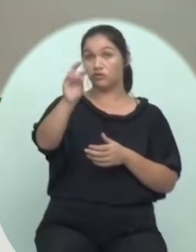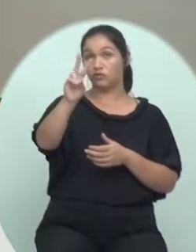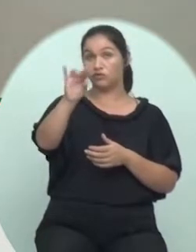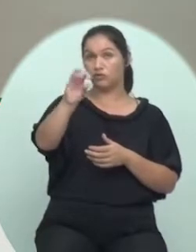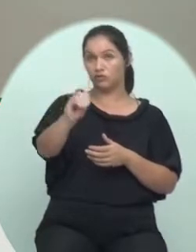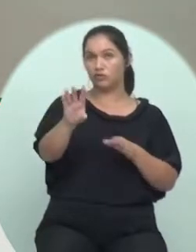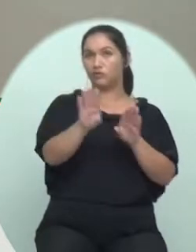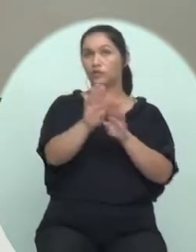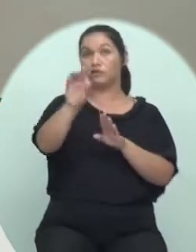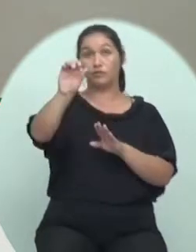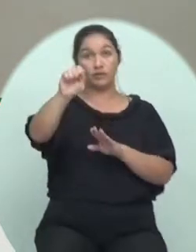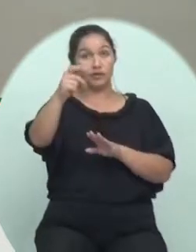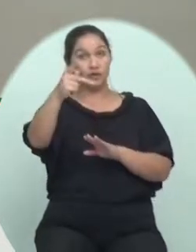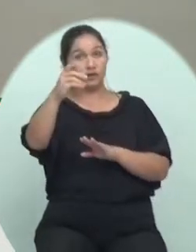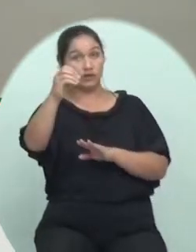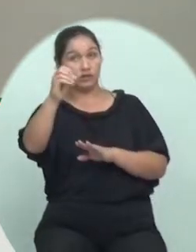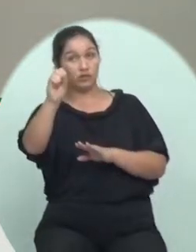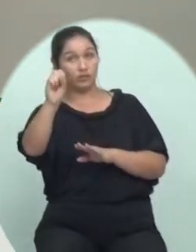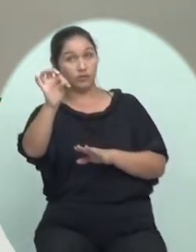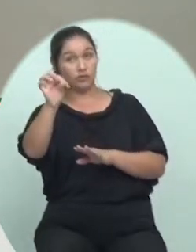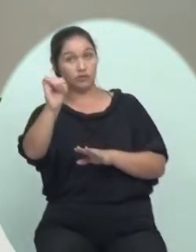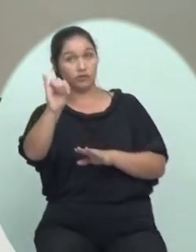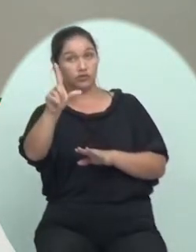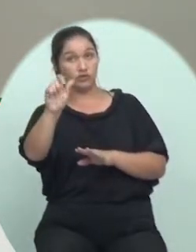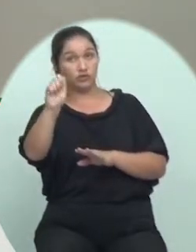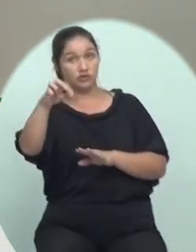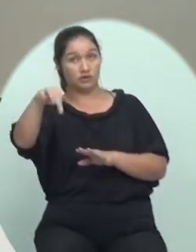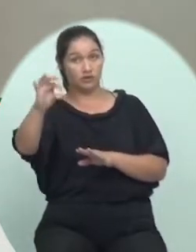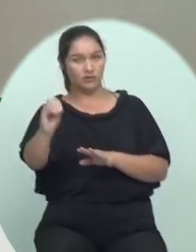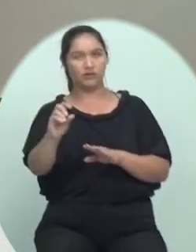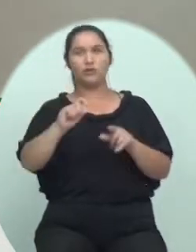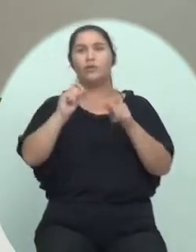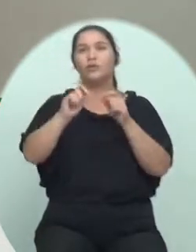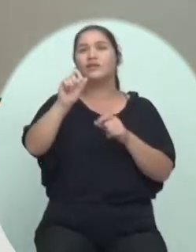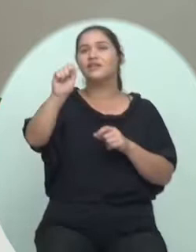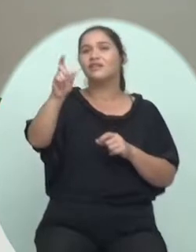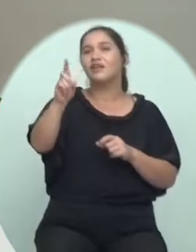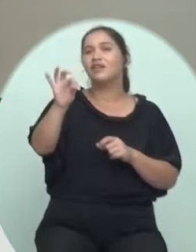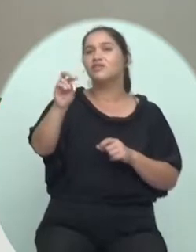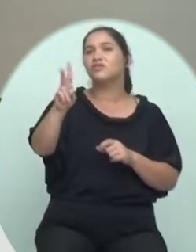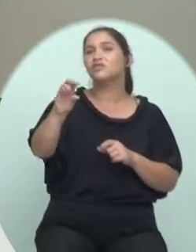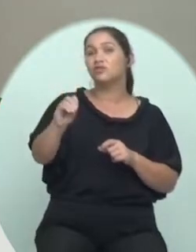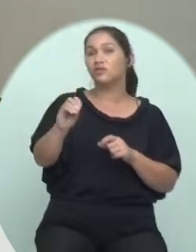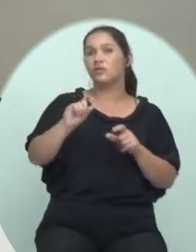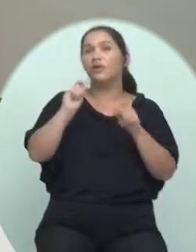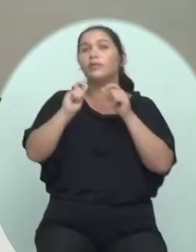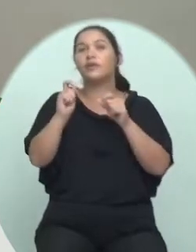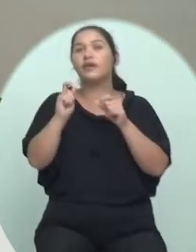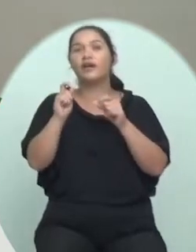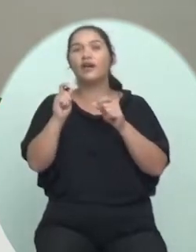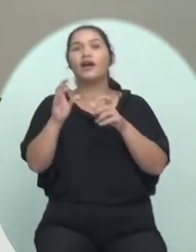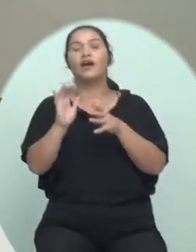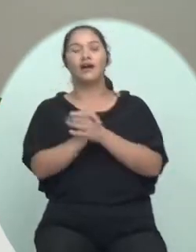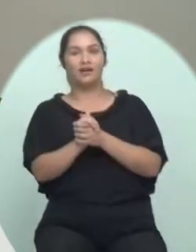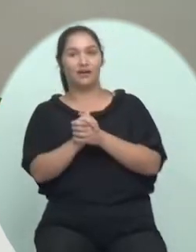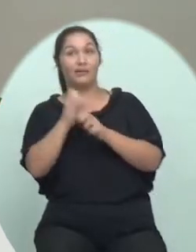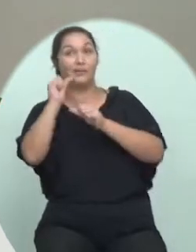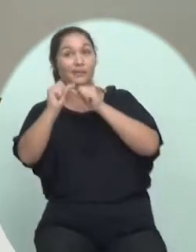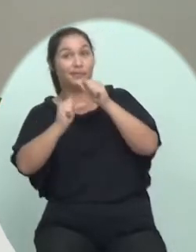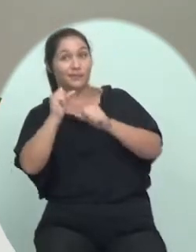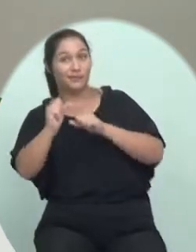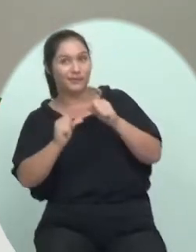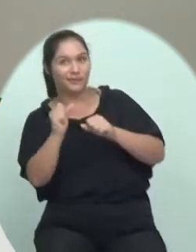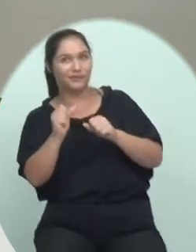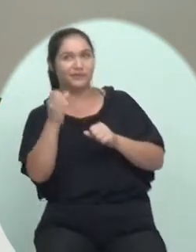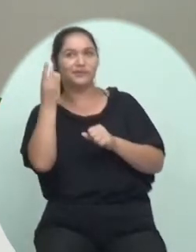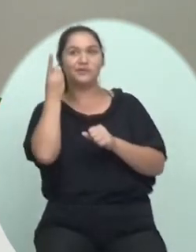né? O aditivo, aqueles que você adita o prazo, você adita talvez os valores,